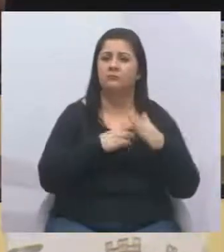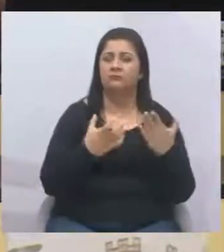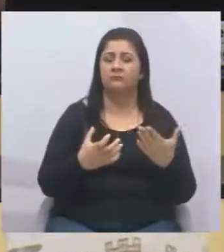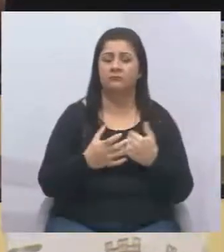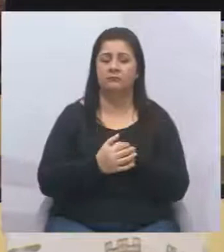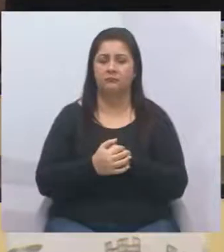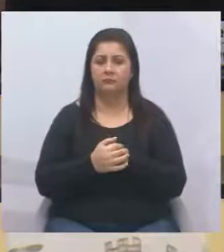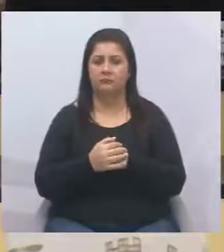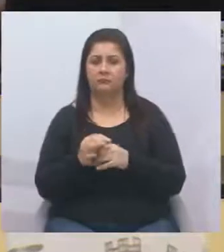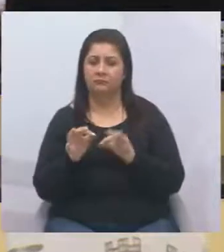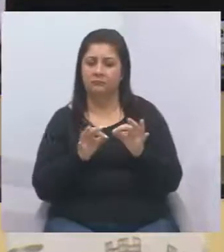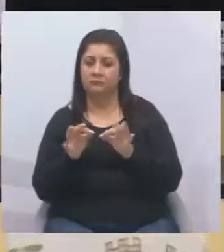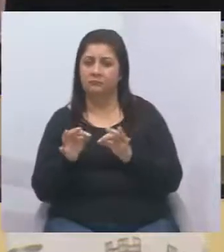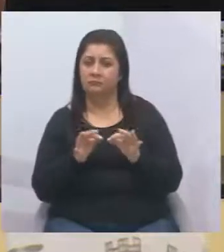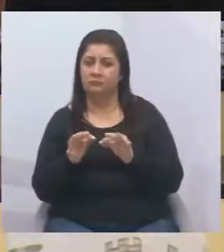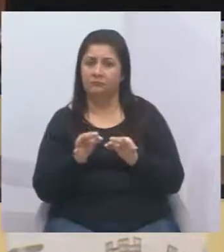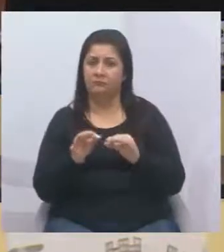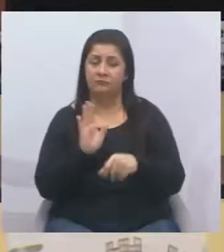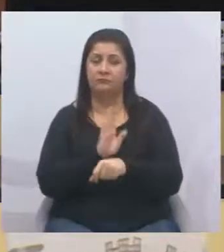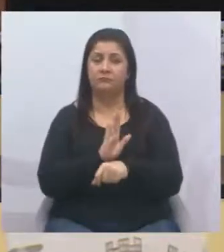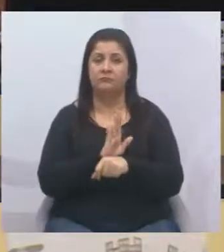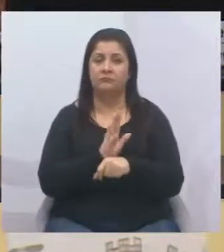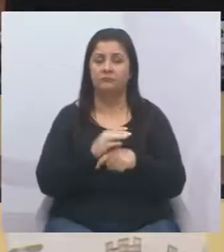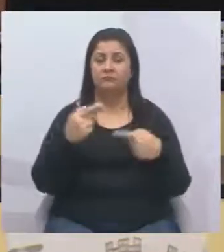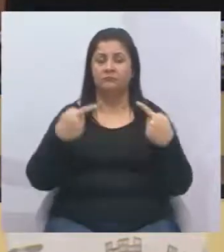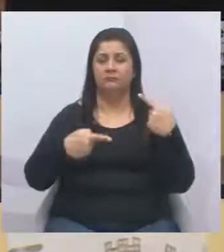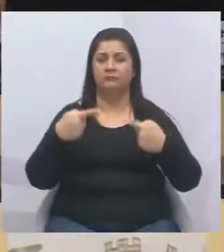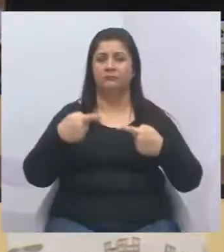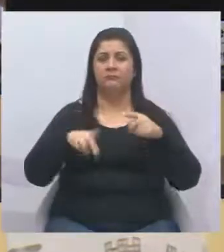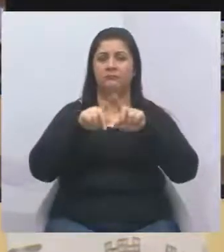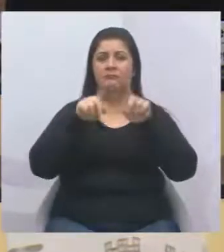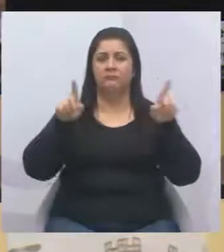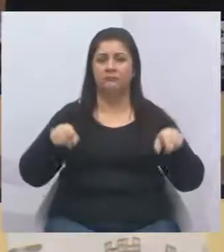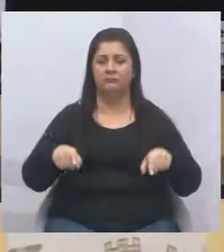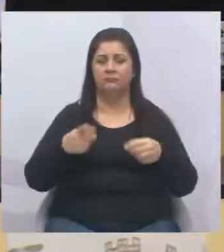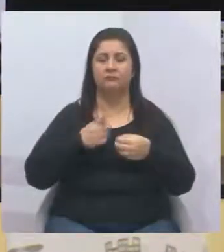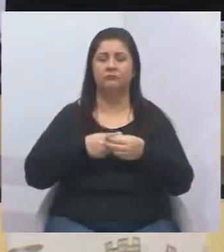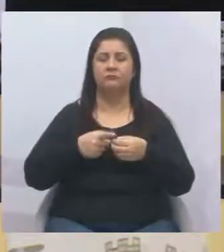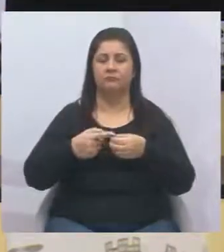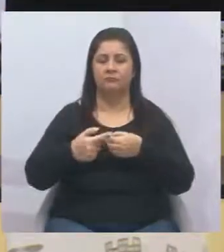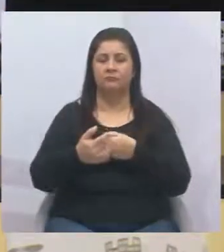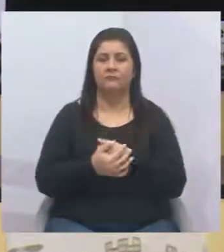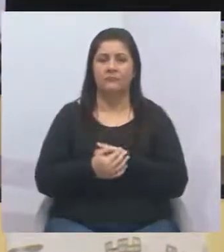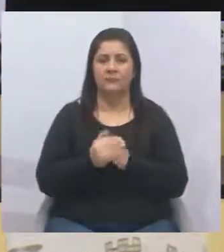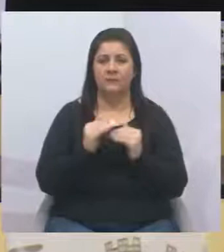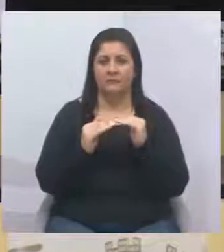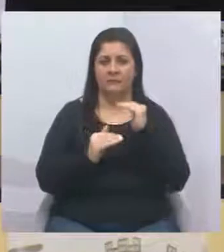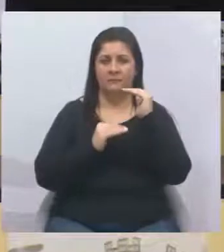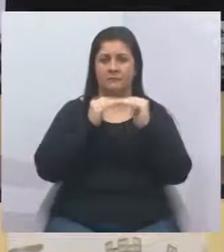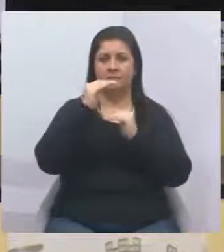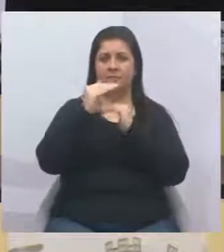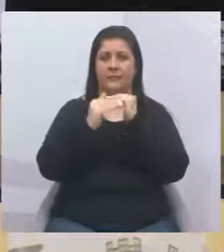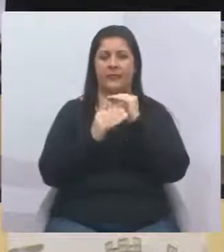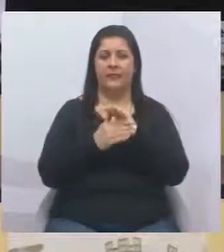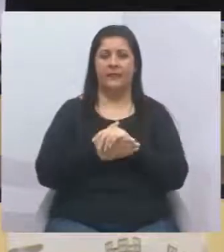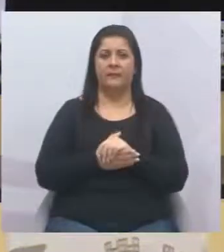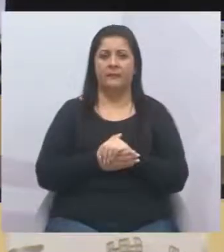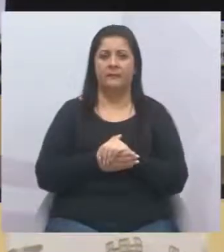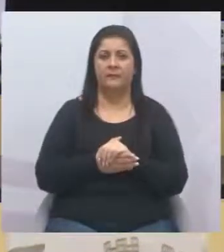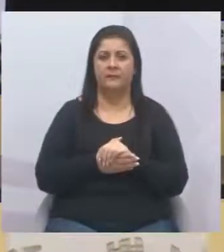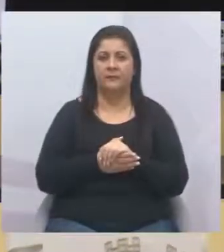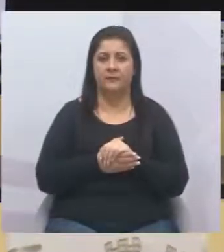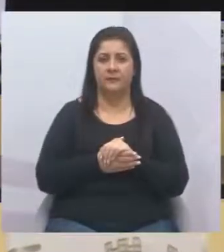de articulação e implementação das políticas públicas municipais de desenvolvimento da atividade